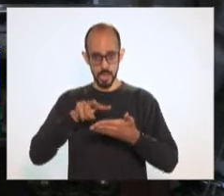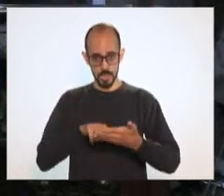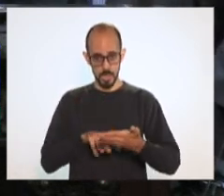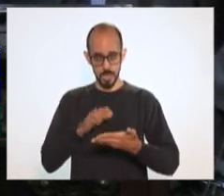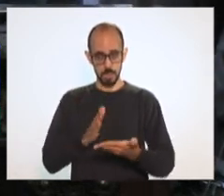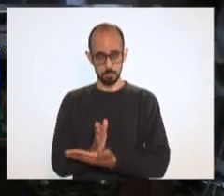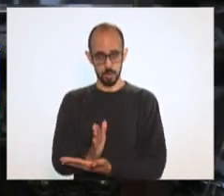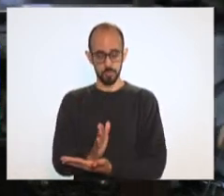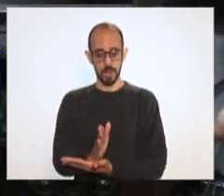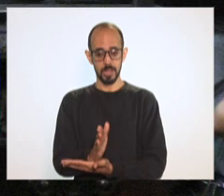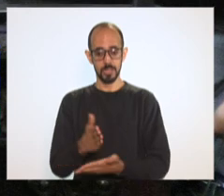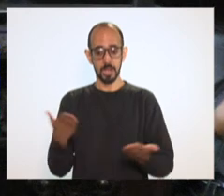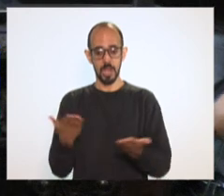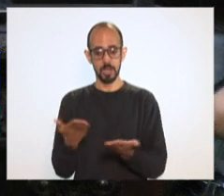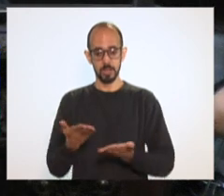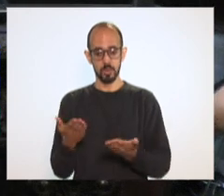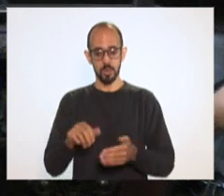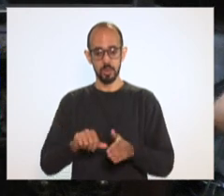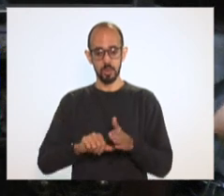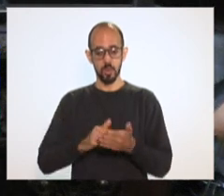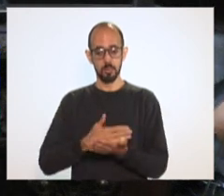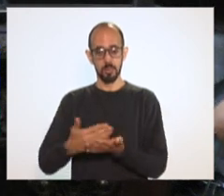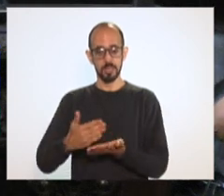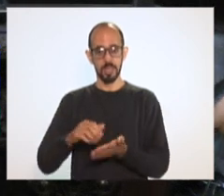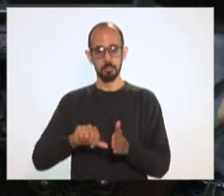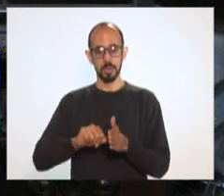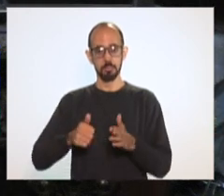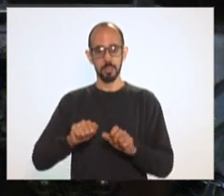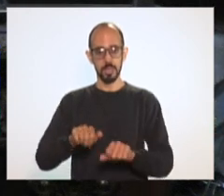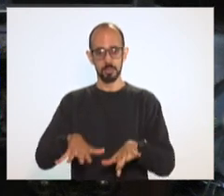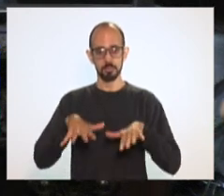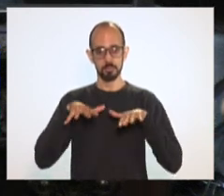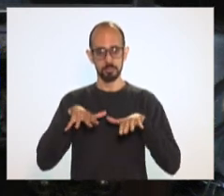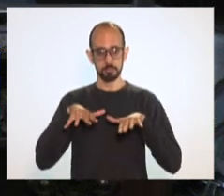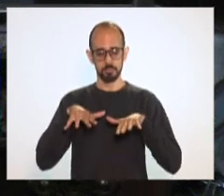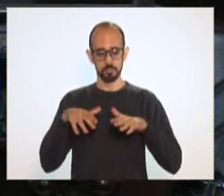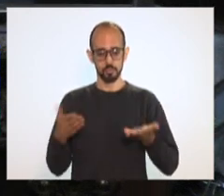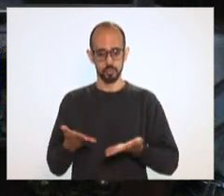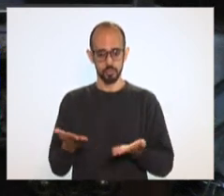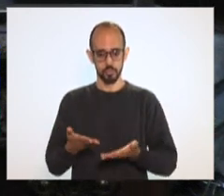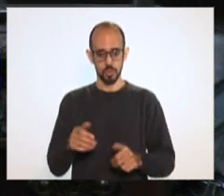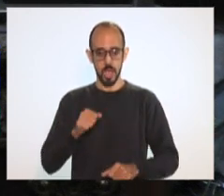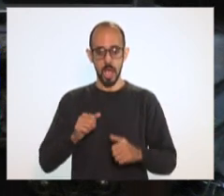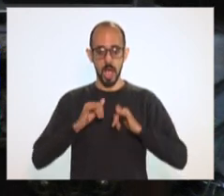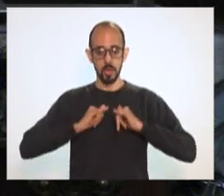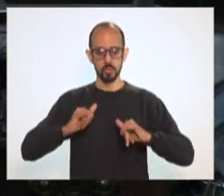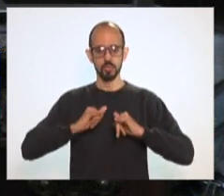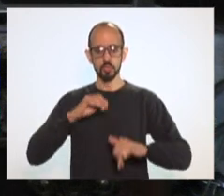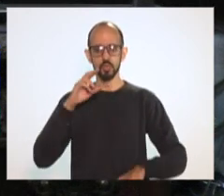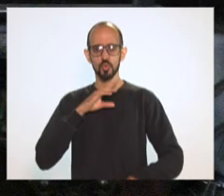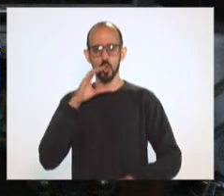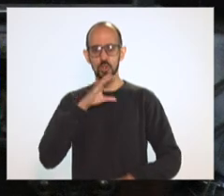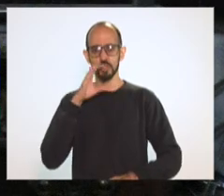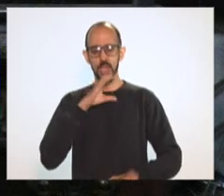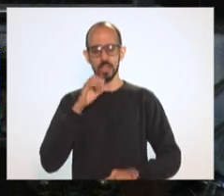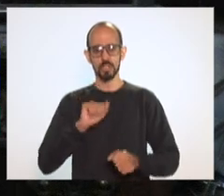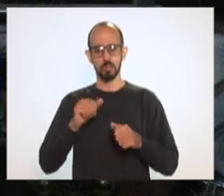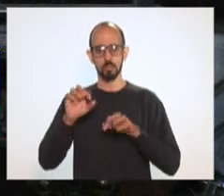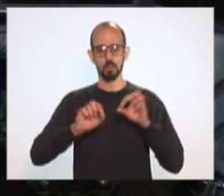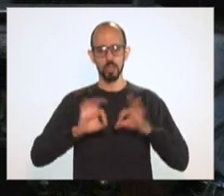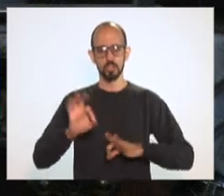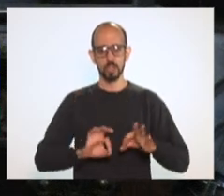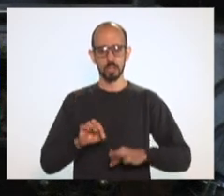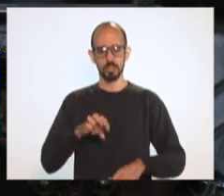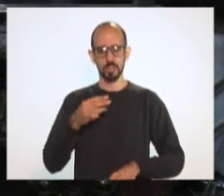a ordem da primeira sessão extraordinária. Anuncio, em regime de urgência, em votação, em discussão, o projeto de lei 3595